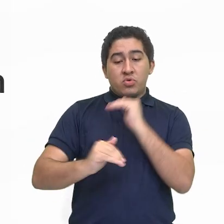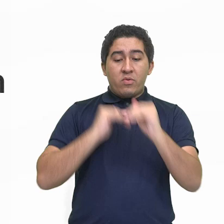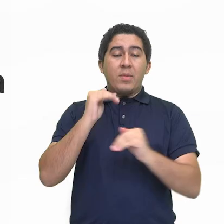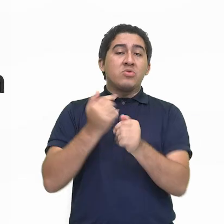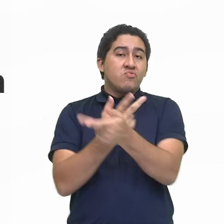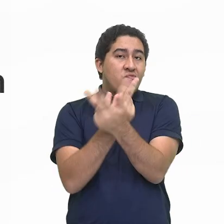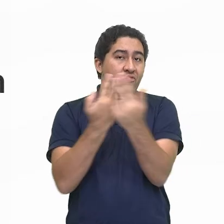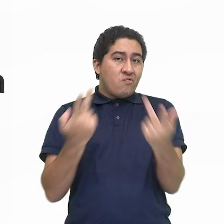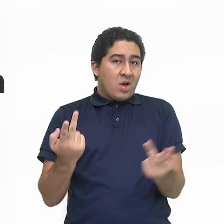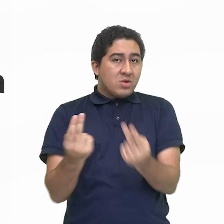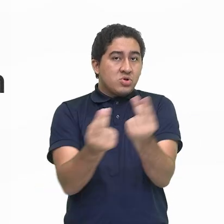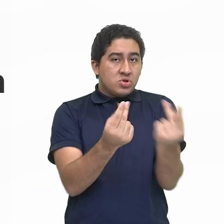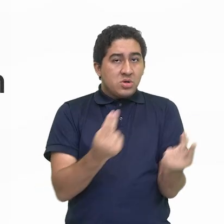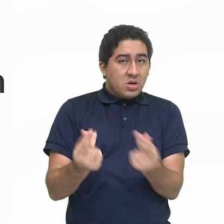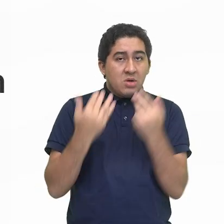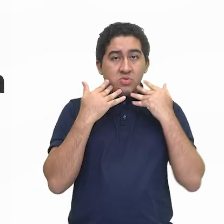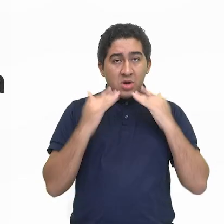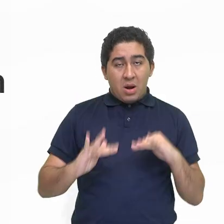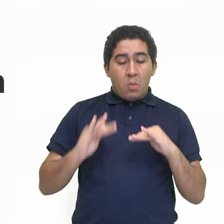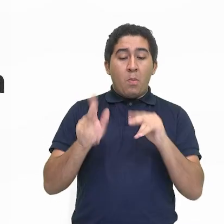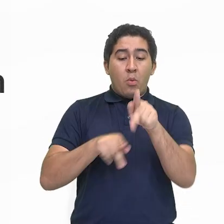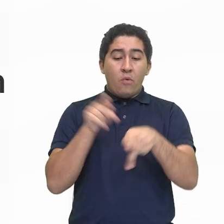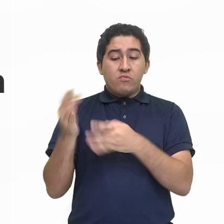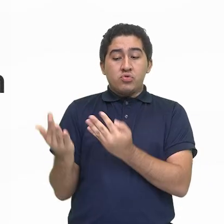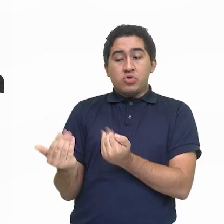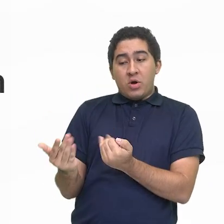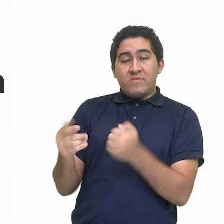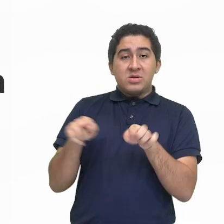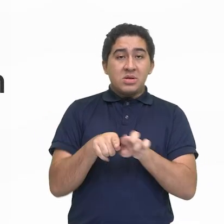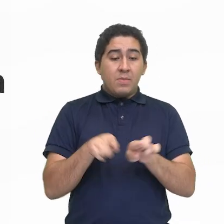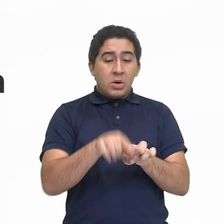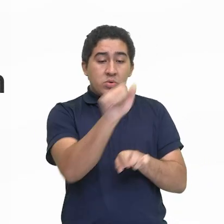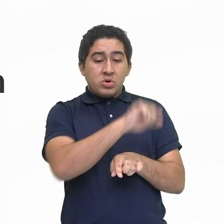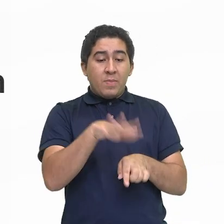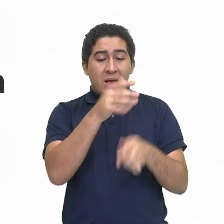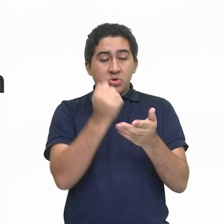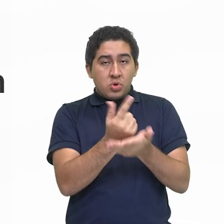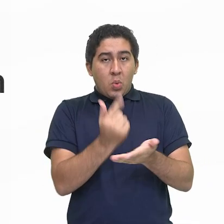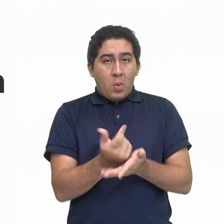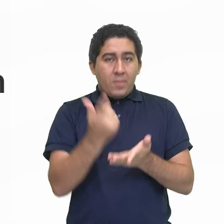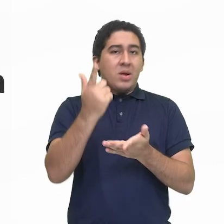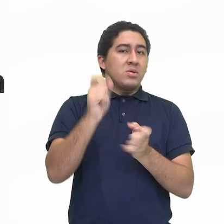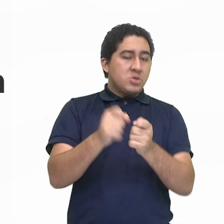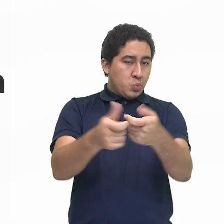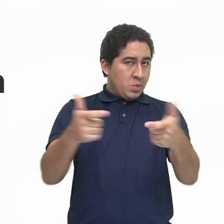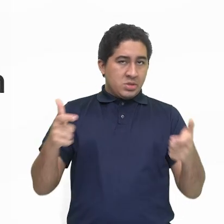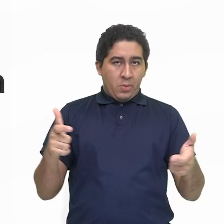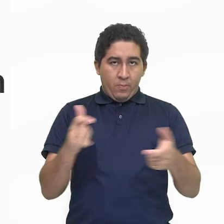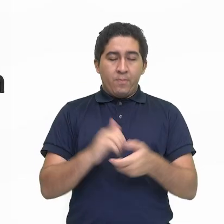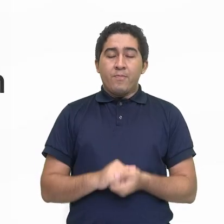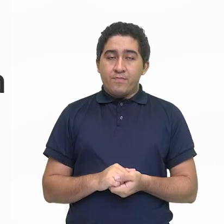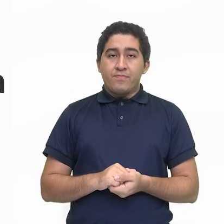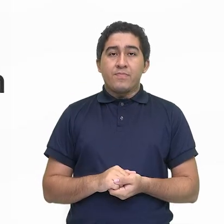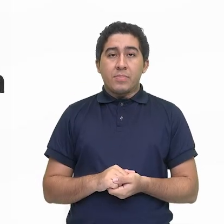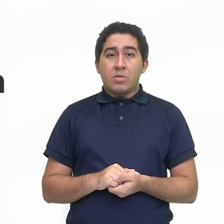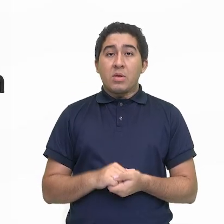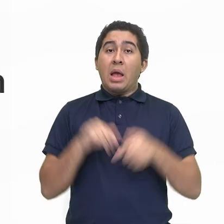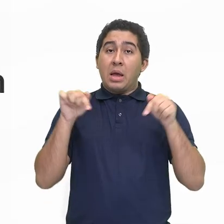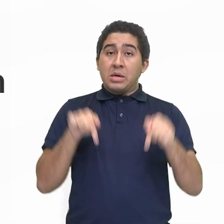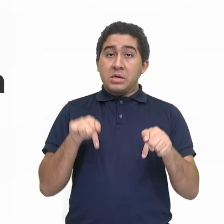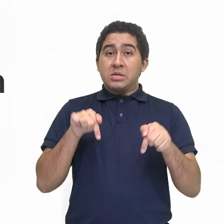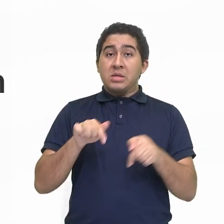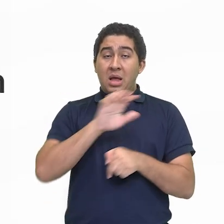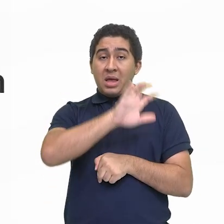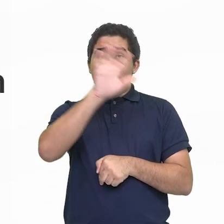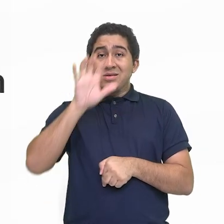vasta riqueza natural, população jovem e um mercado consumidor em expansão. Aqui na região amazônica,